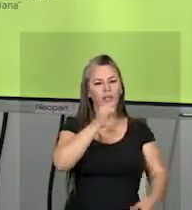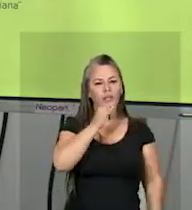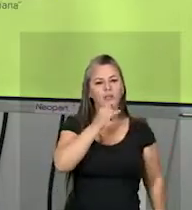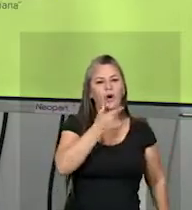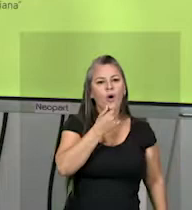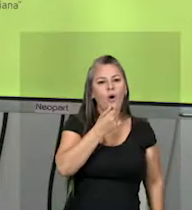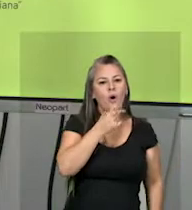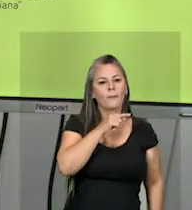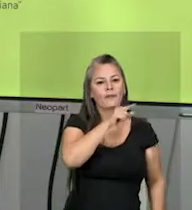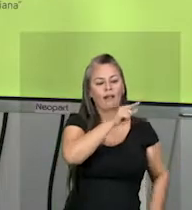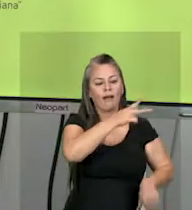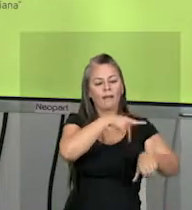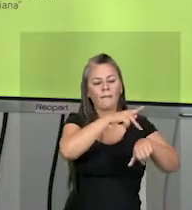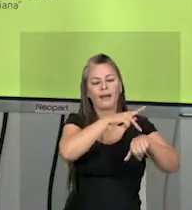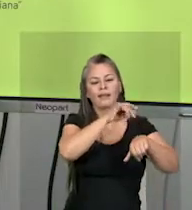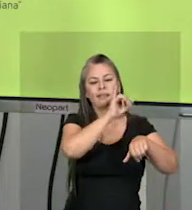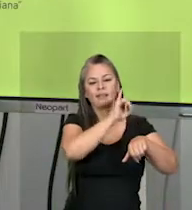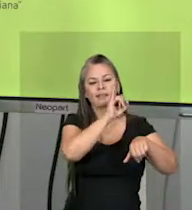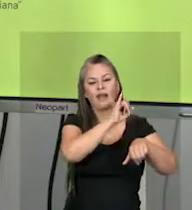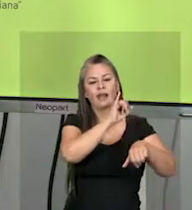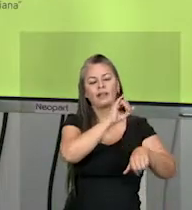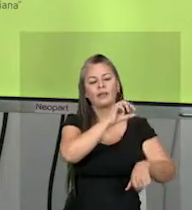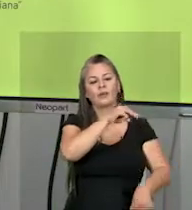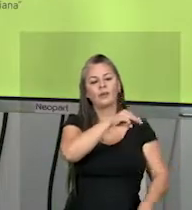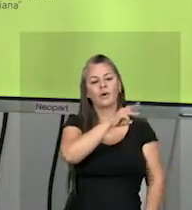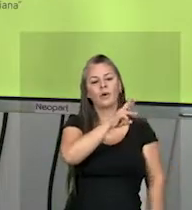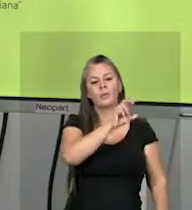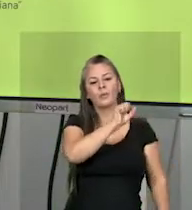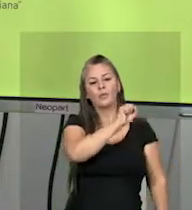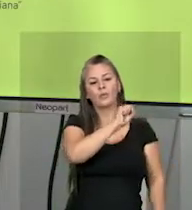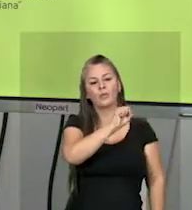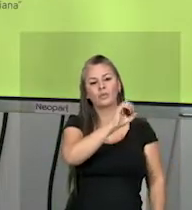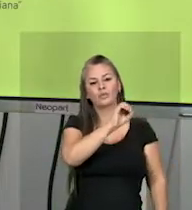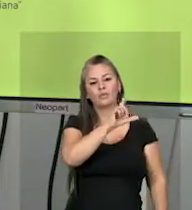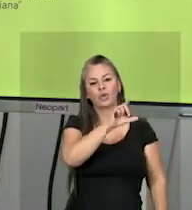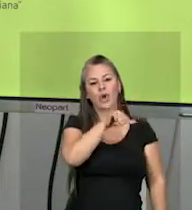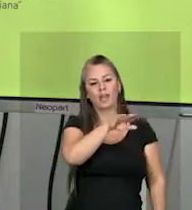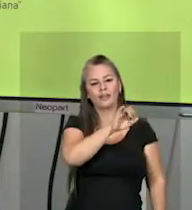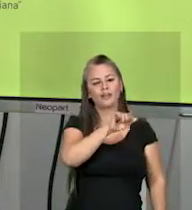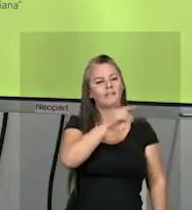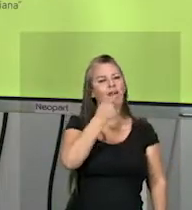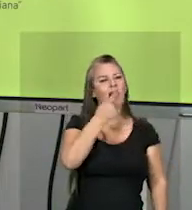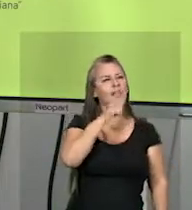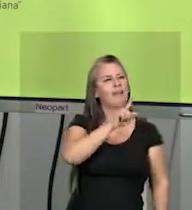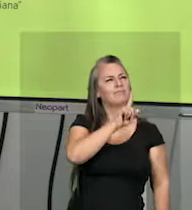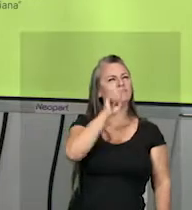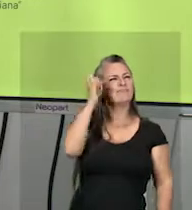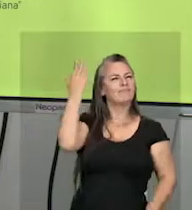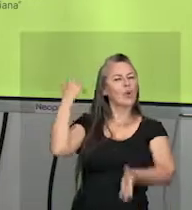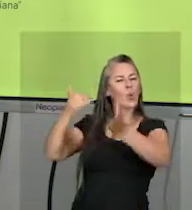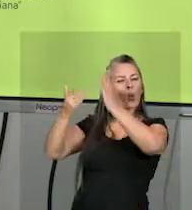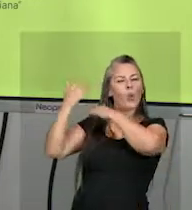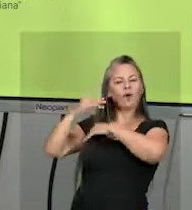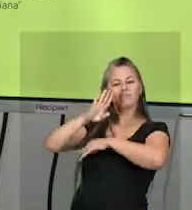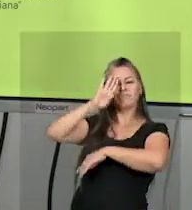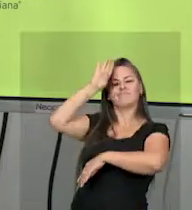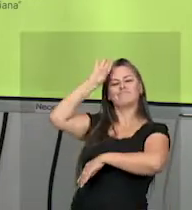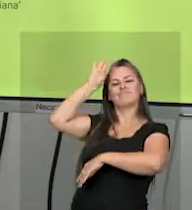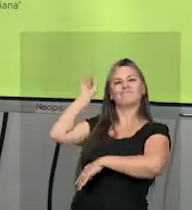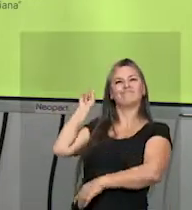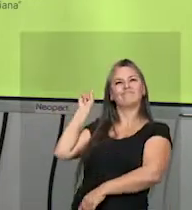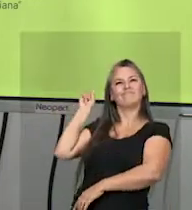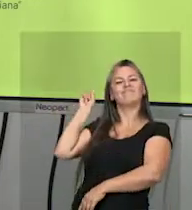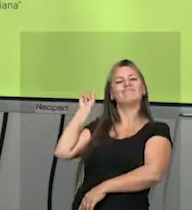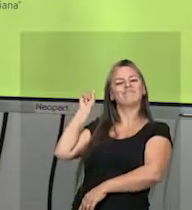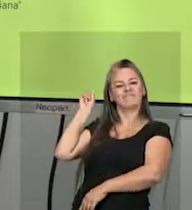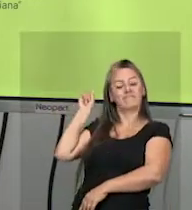Itália, ele via nas glórias do Império Romano, ele queria uma continuidade disso na Itália, né? O Hitler, por sua vez, ele tinha a